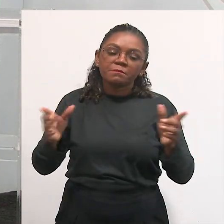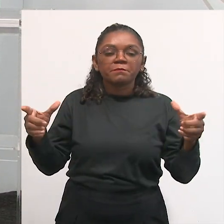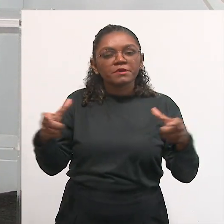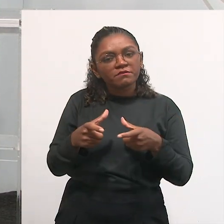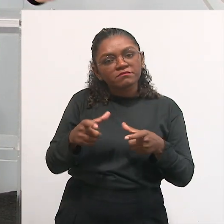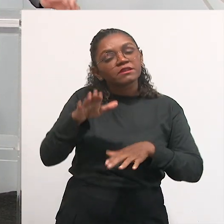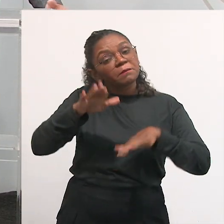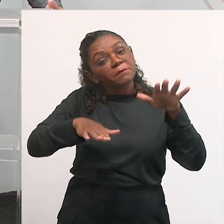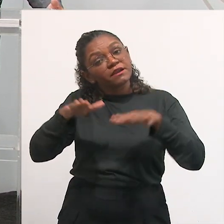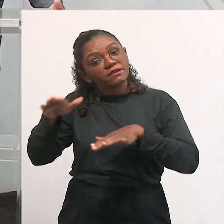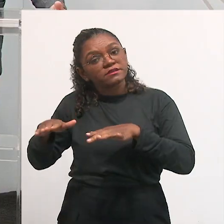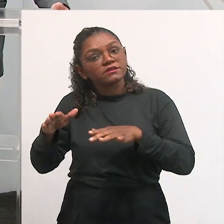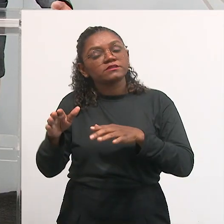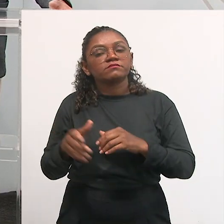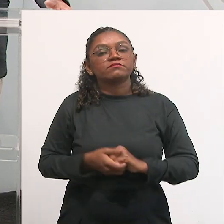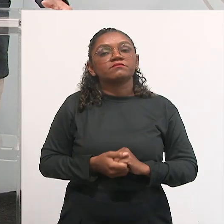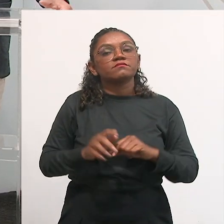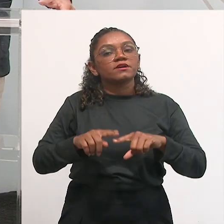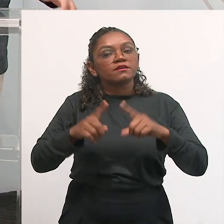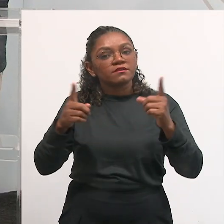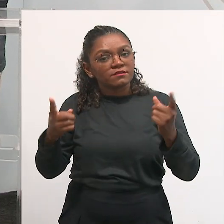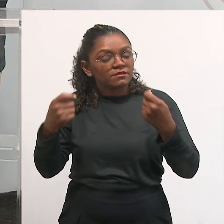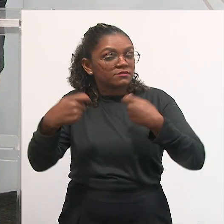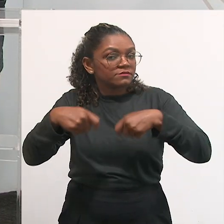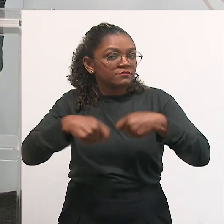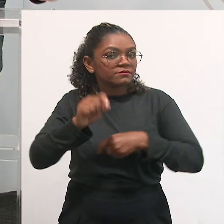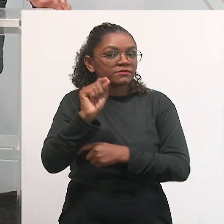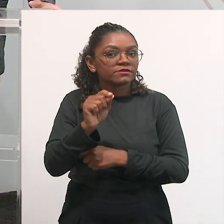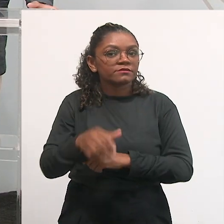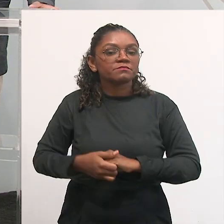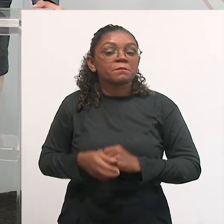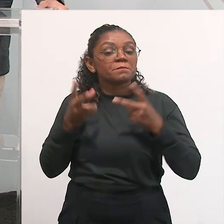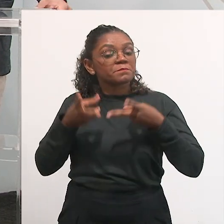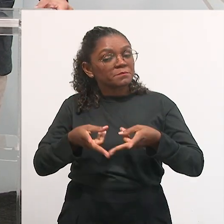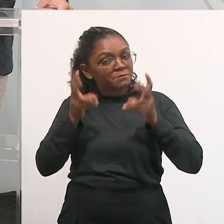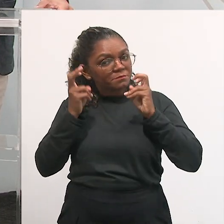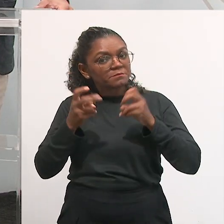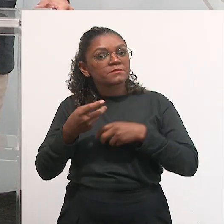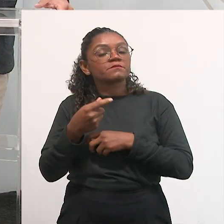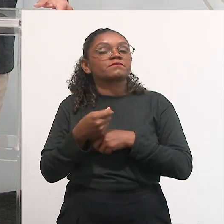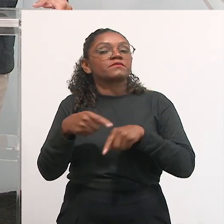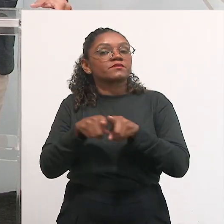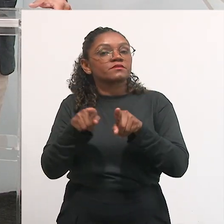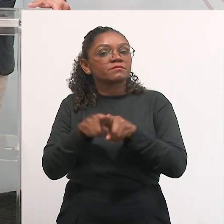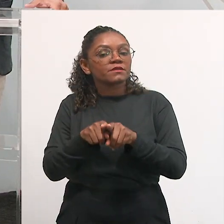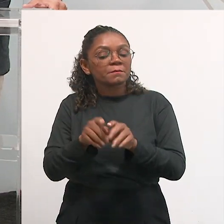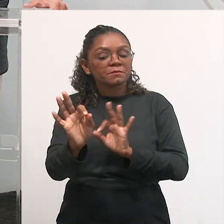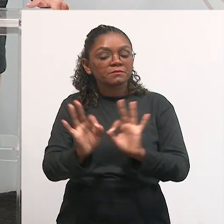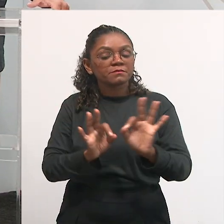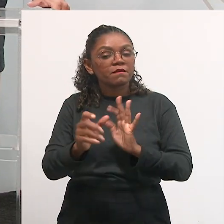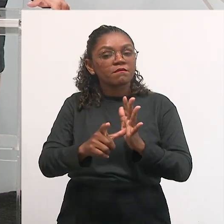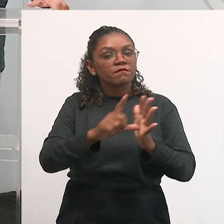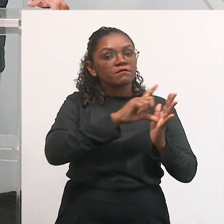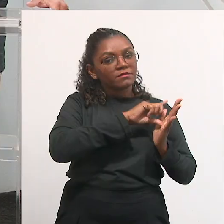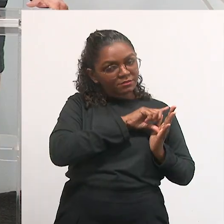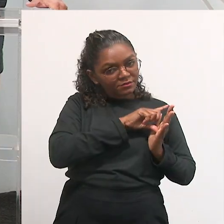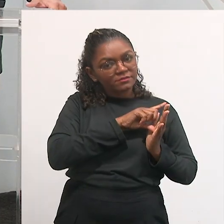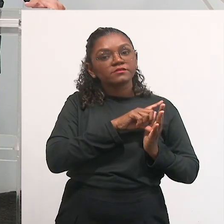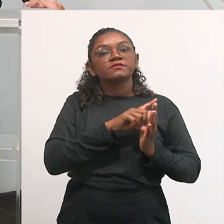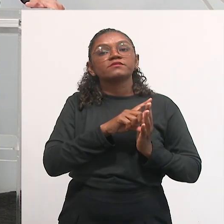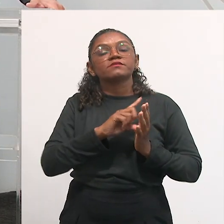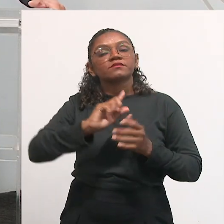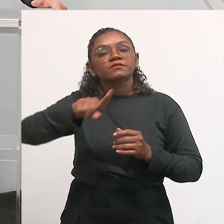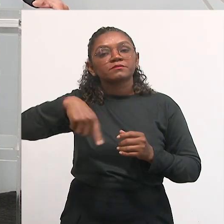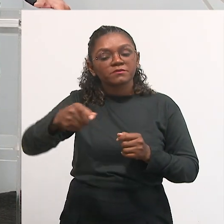você precisa ter isso de uma maneira visível, de uma maneira pensada, de uma forma planejada, de uma forma que possa